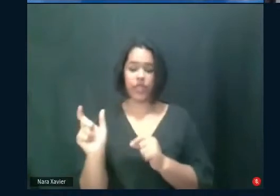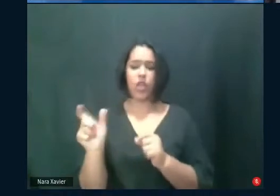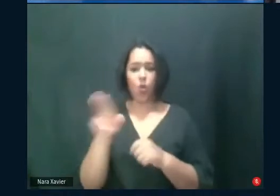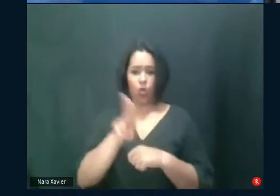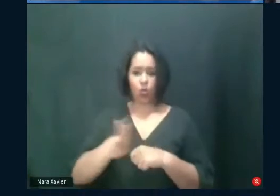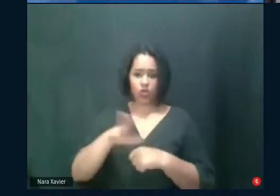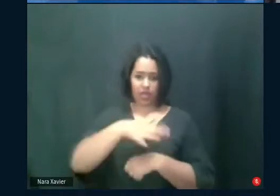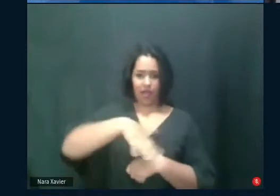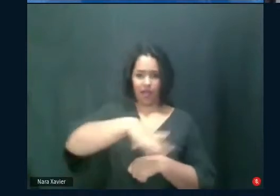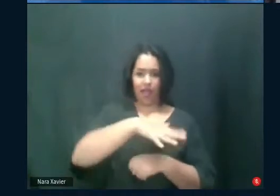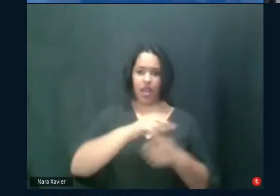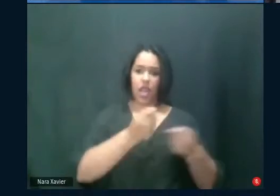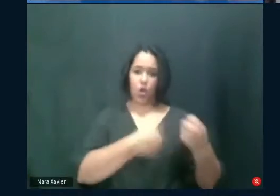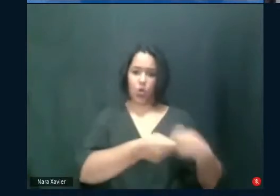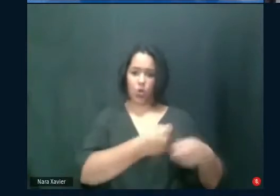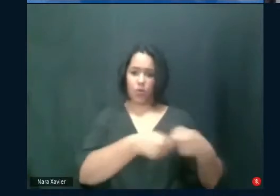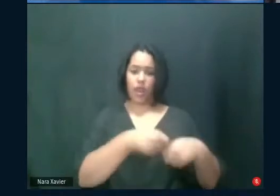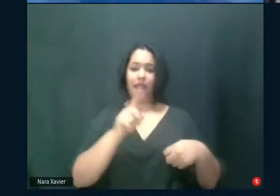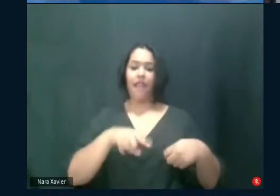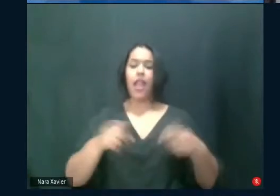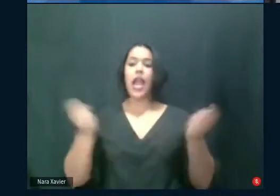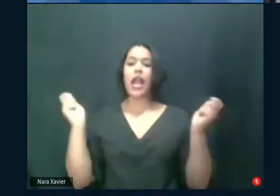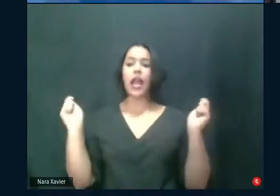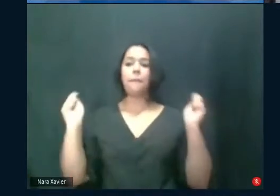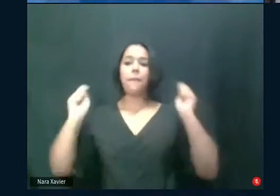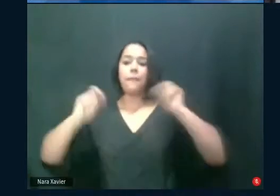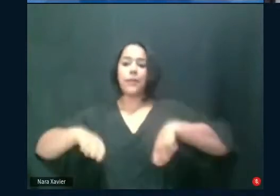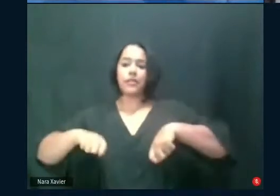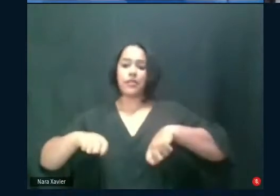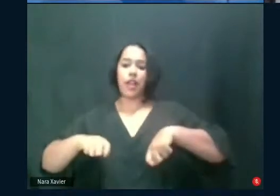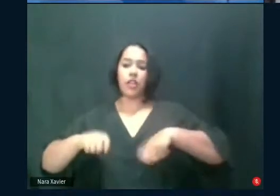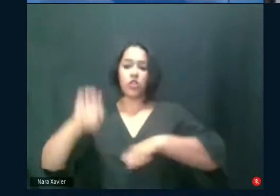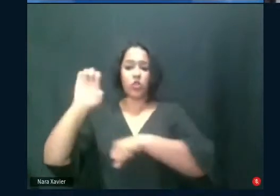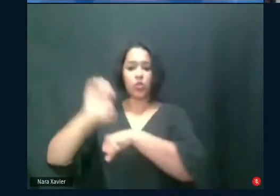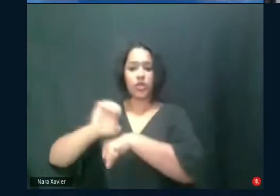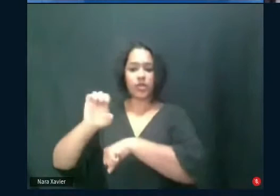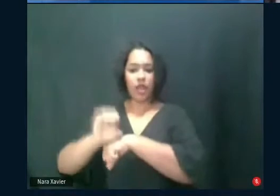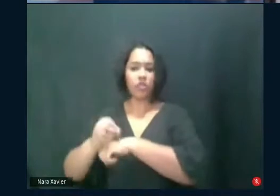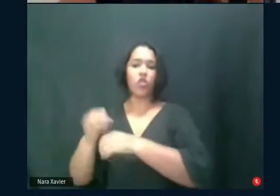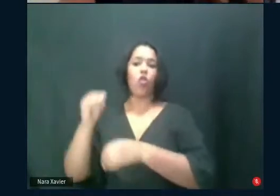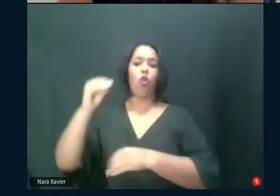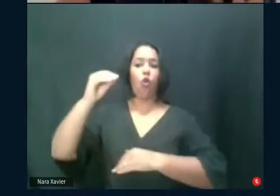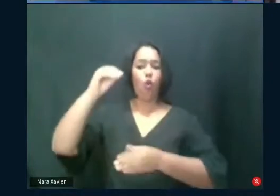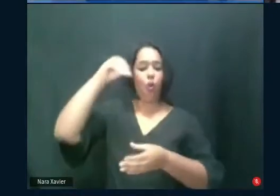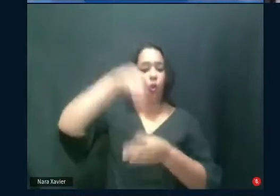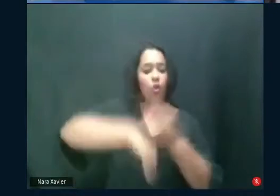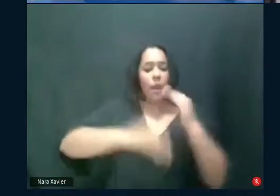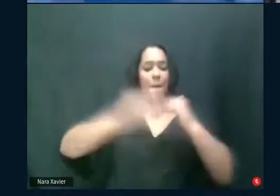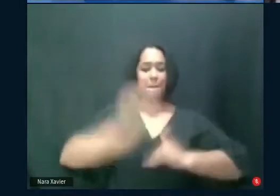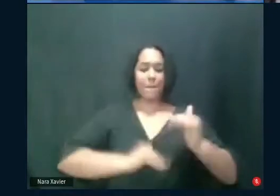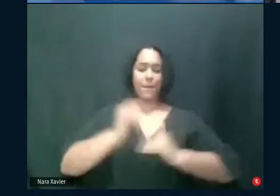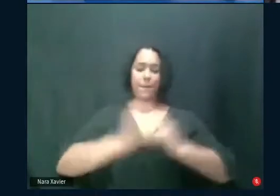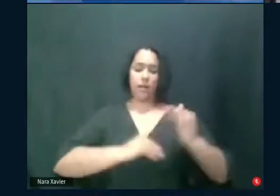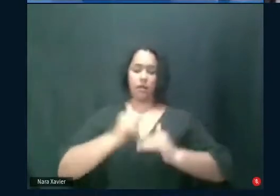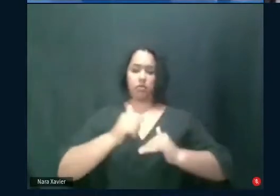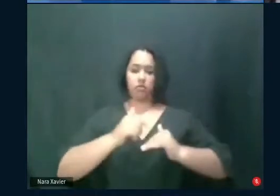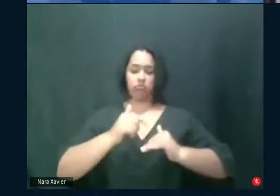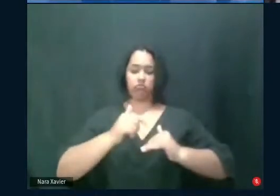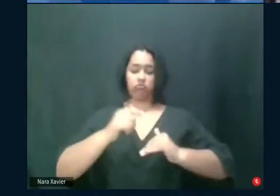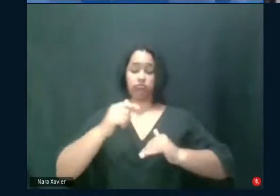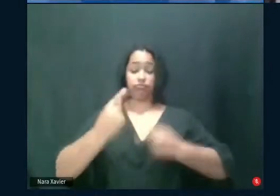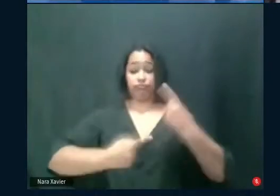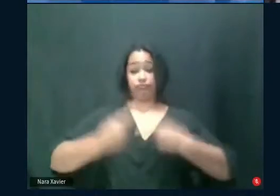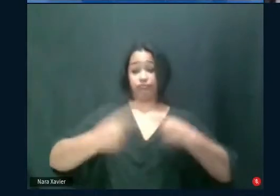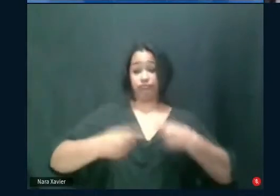da economia, que é a capacidade do Estado implementar uma política pública. Todos os CAS são